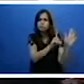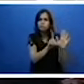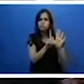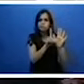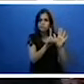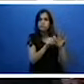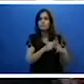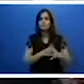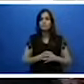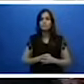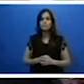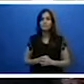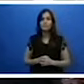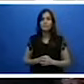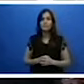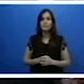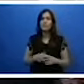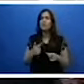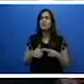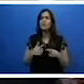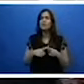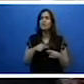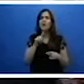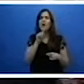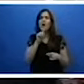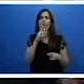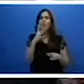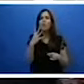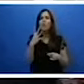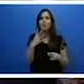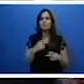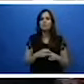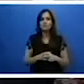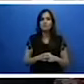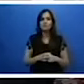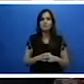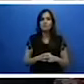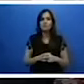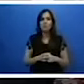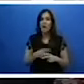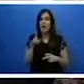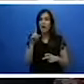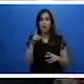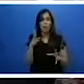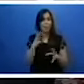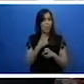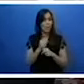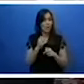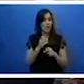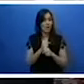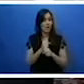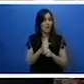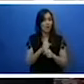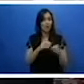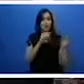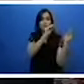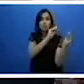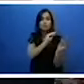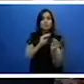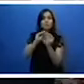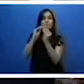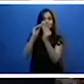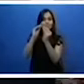14. Professora, por que que aqui você colocou 1 e não ficou 5? Porque aqui eu não estou somando, eu estou passando para cá,